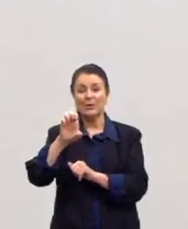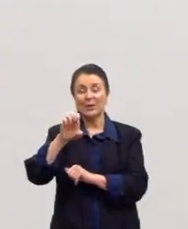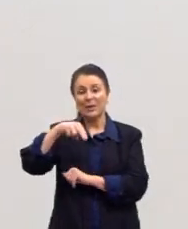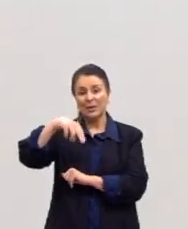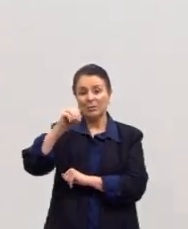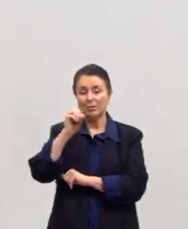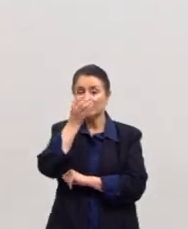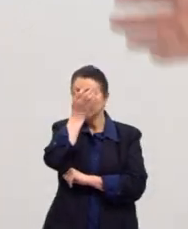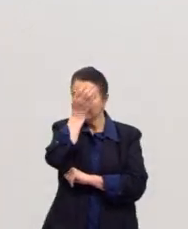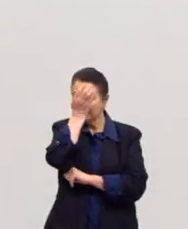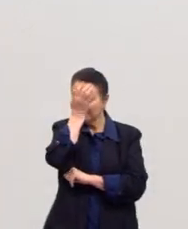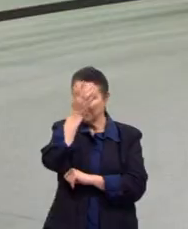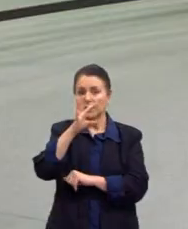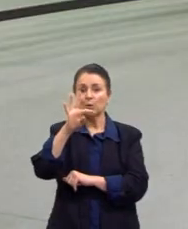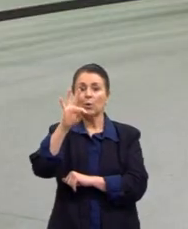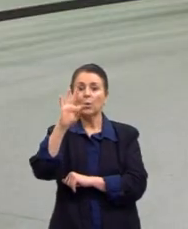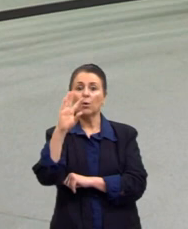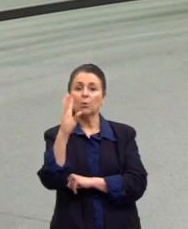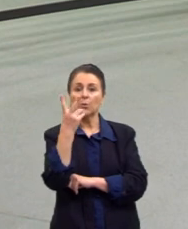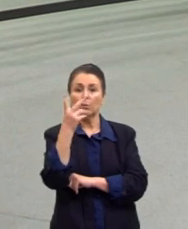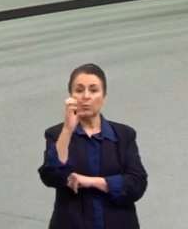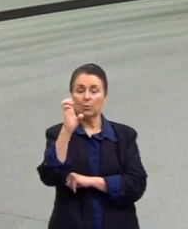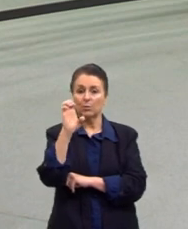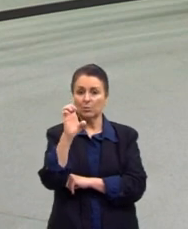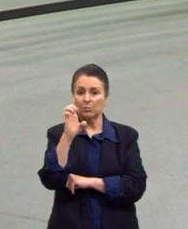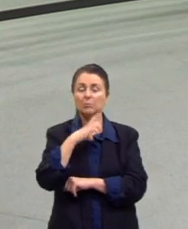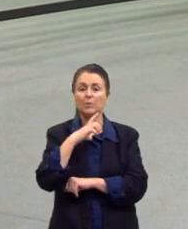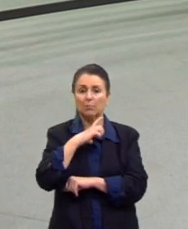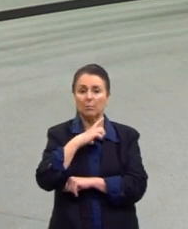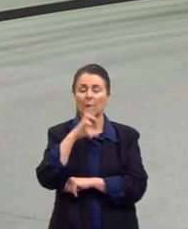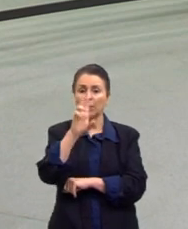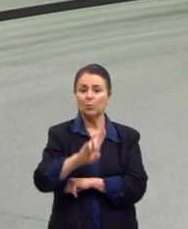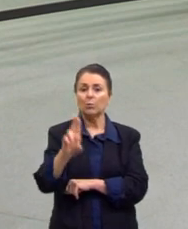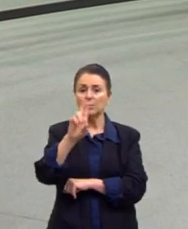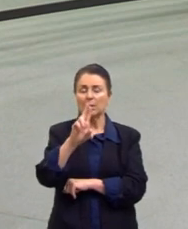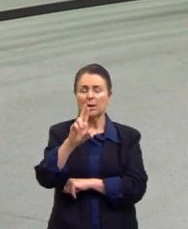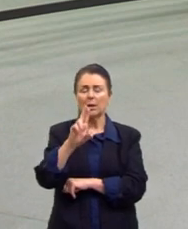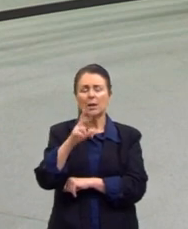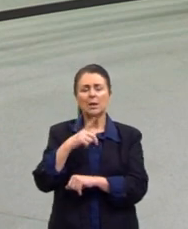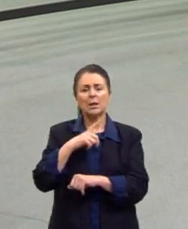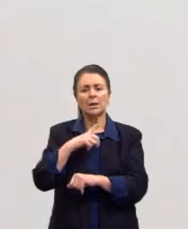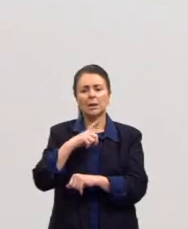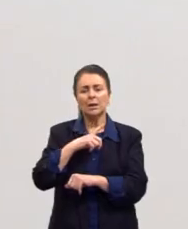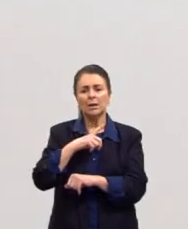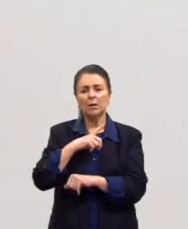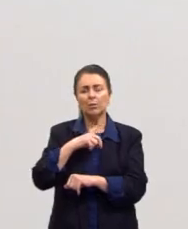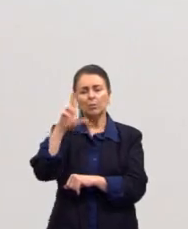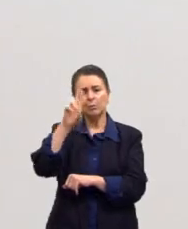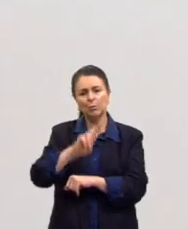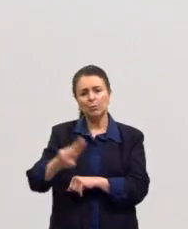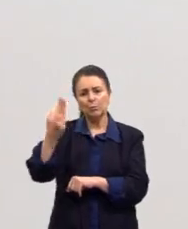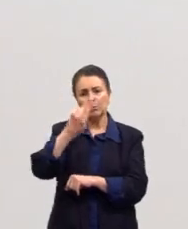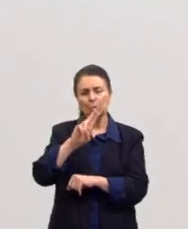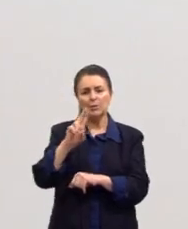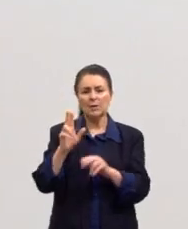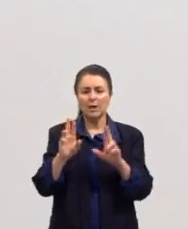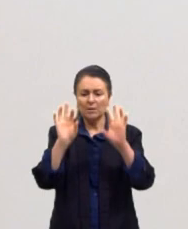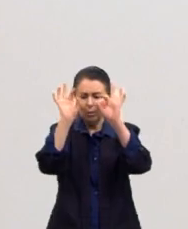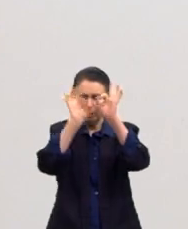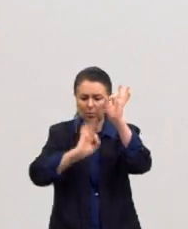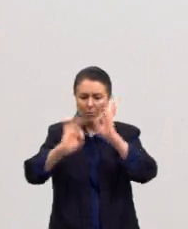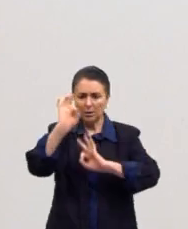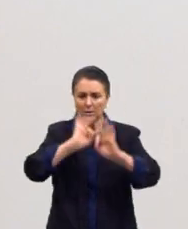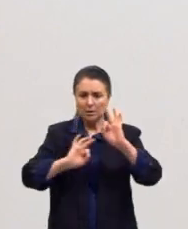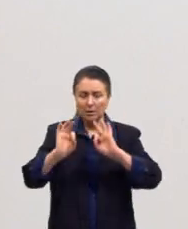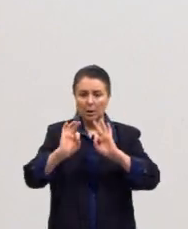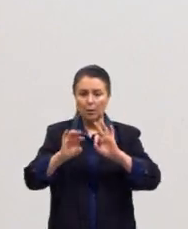então o Tietê também né entre outras coisas então tu vai trazer essa essa configuração aí no